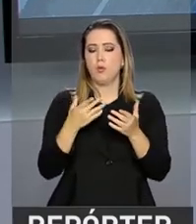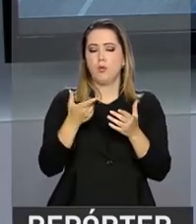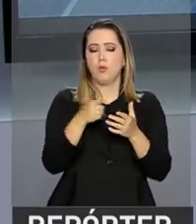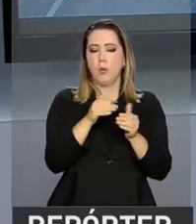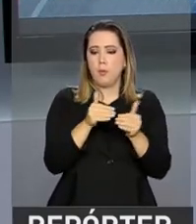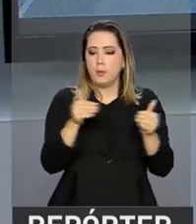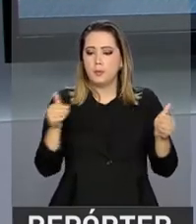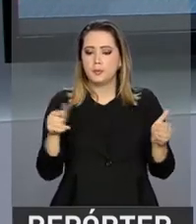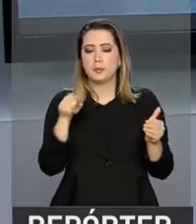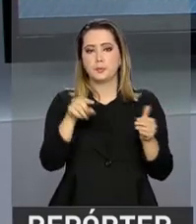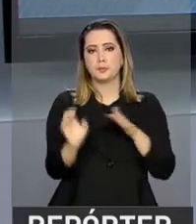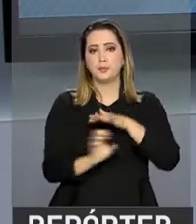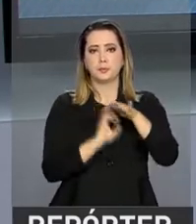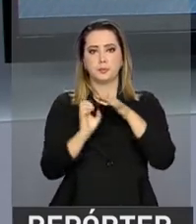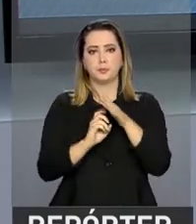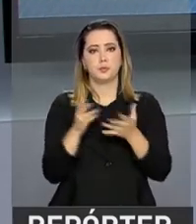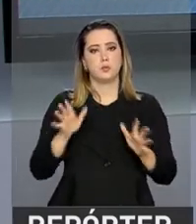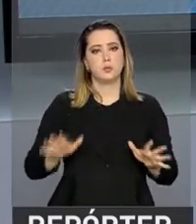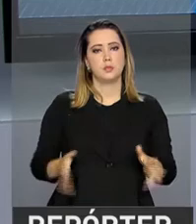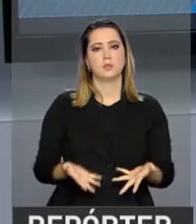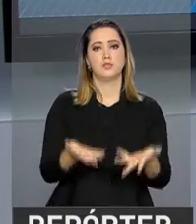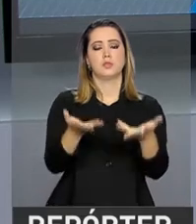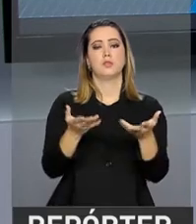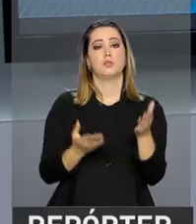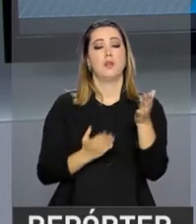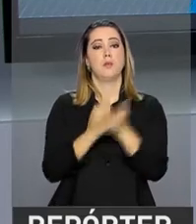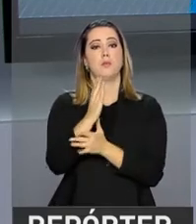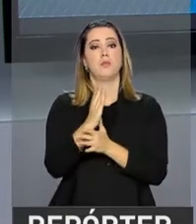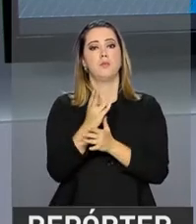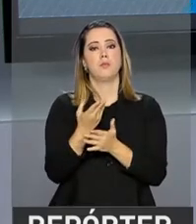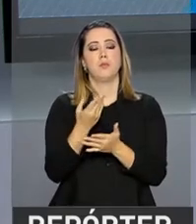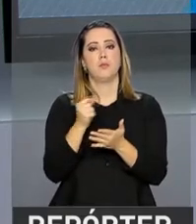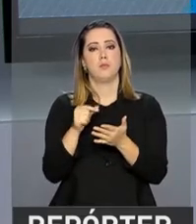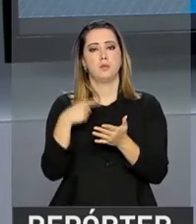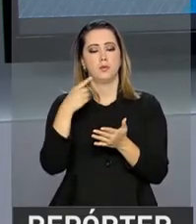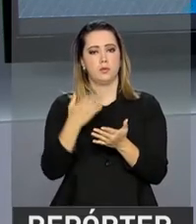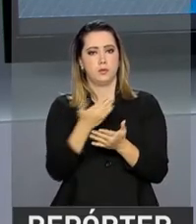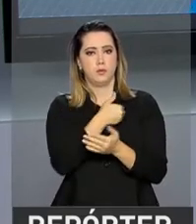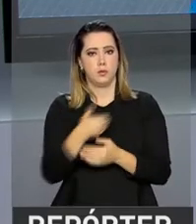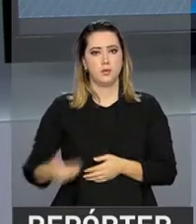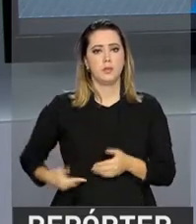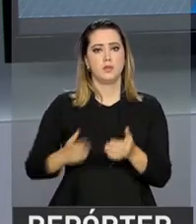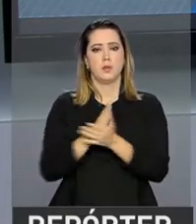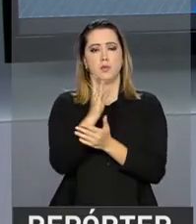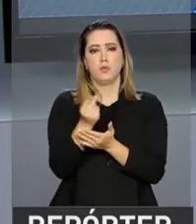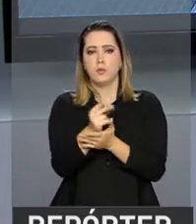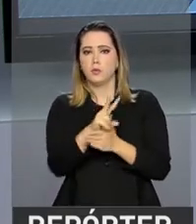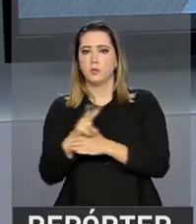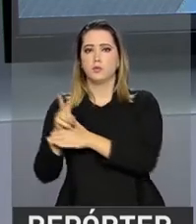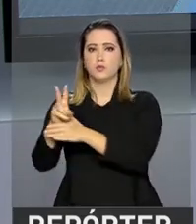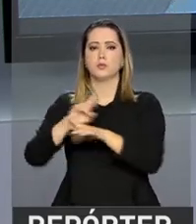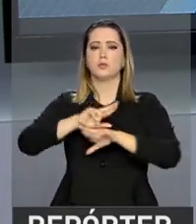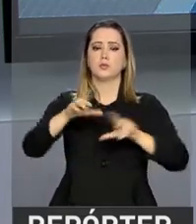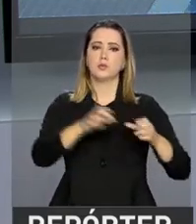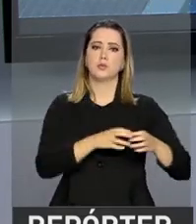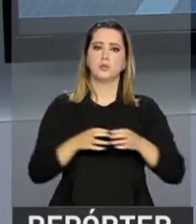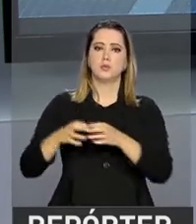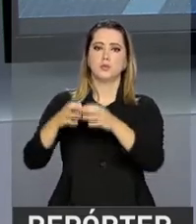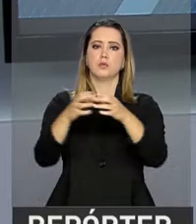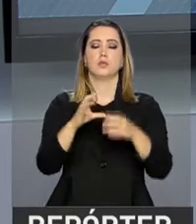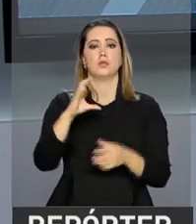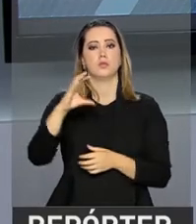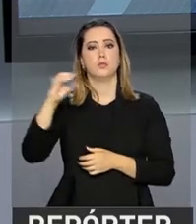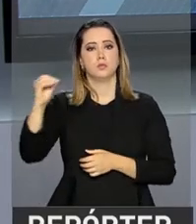incentivar o empreendedorismo o governo aprovou o aumento de recursos disponíveis para empresas de diferentes setores no centro